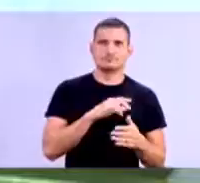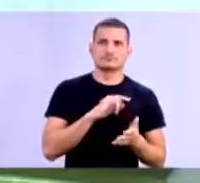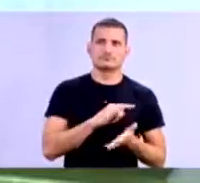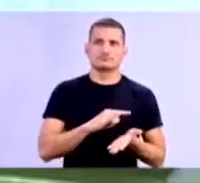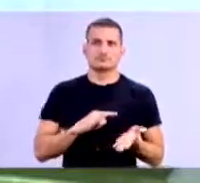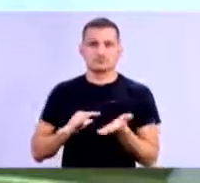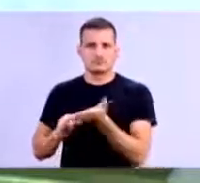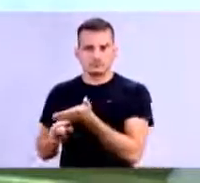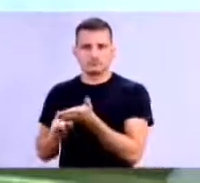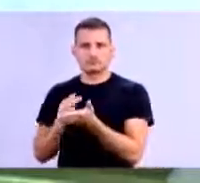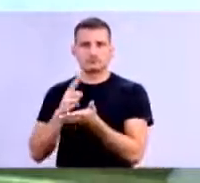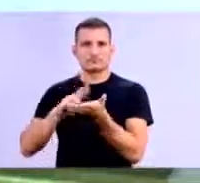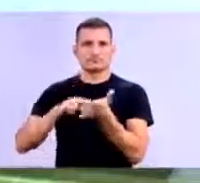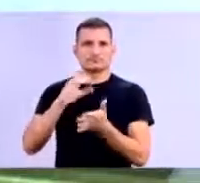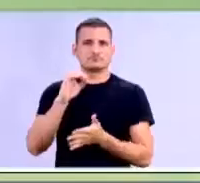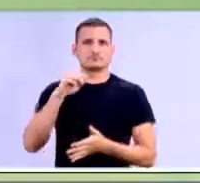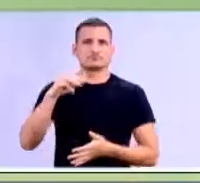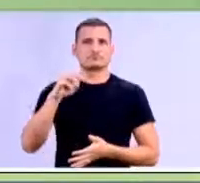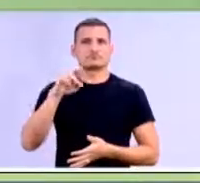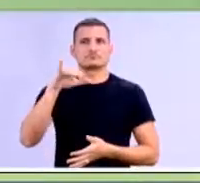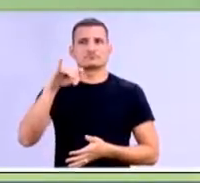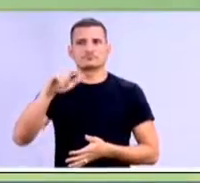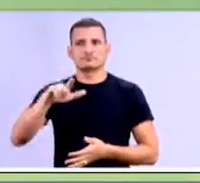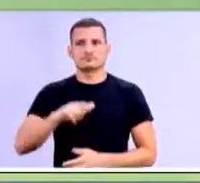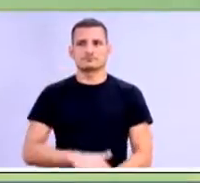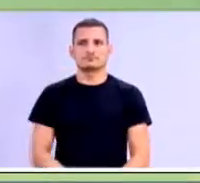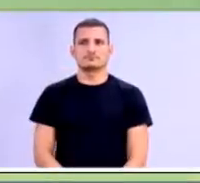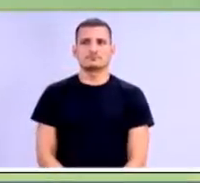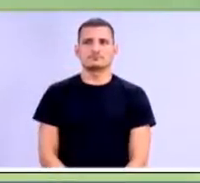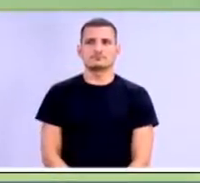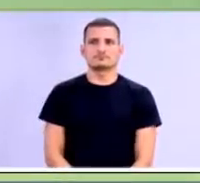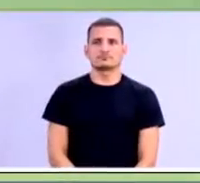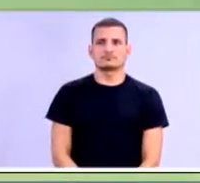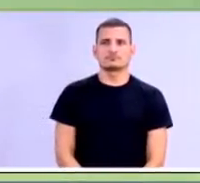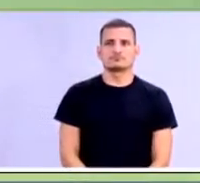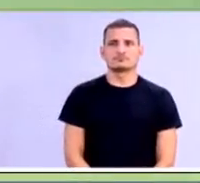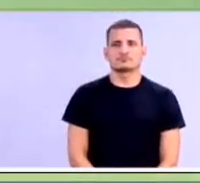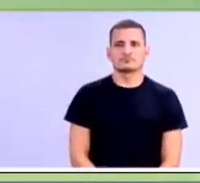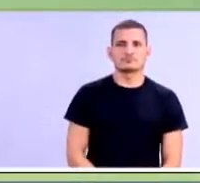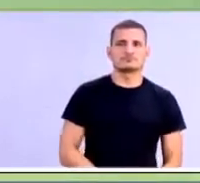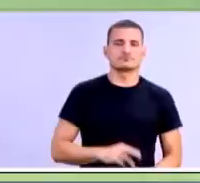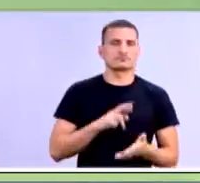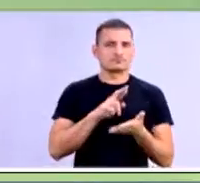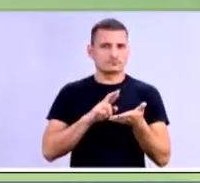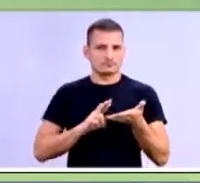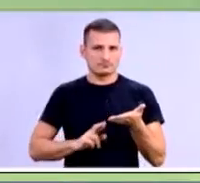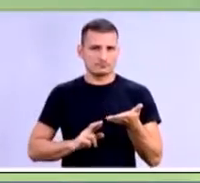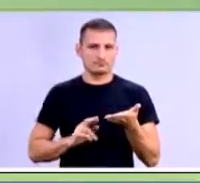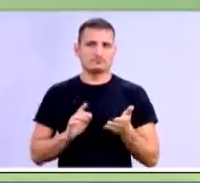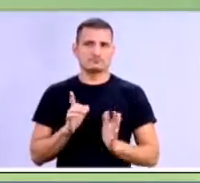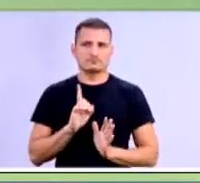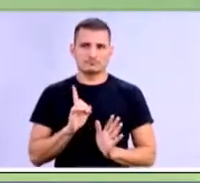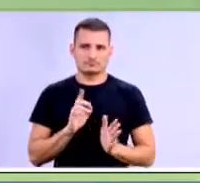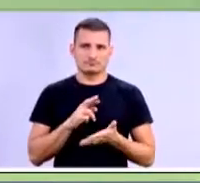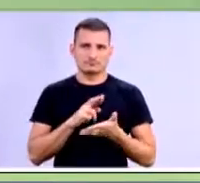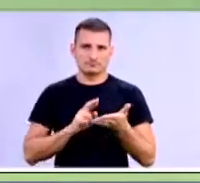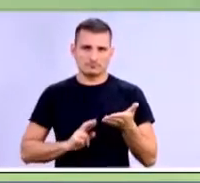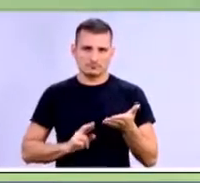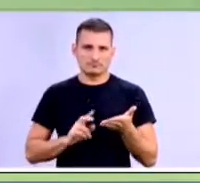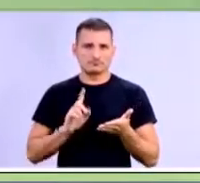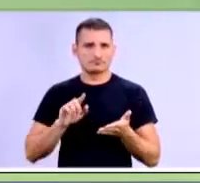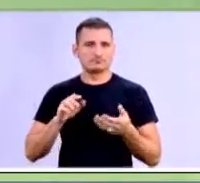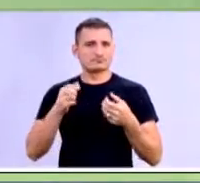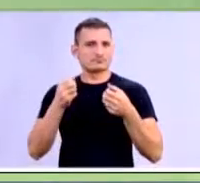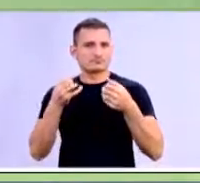enviar carta comercial. Tá certo? Correto. Não é um relatório, porque o relatório é uma